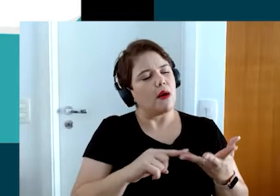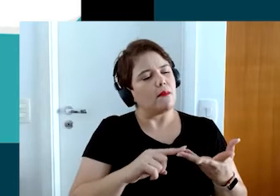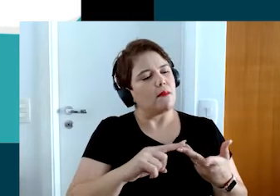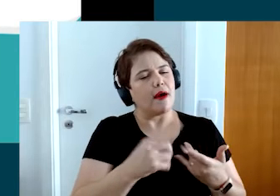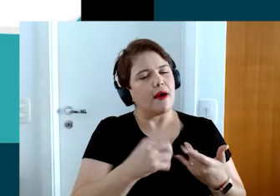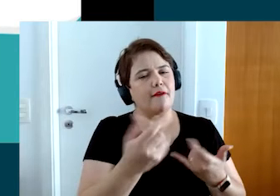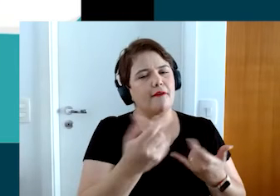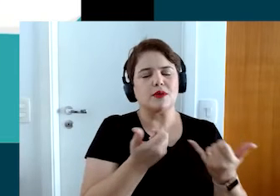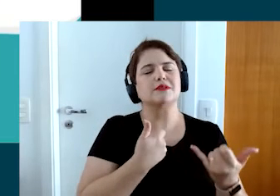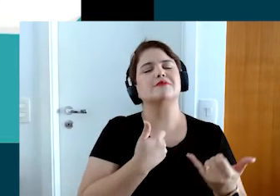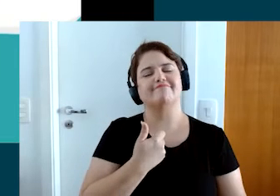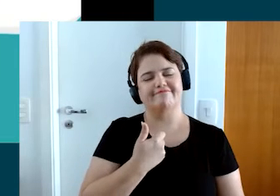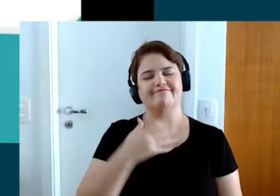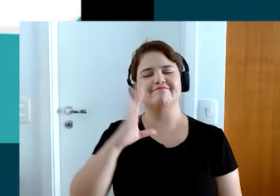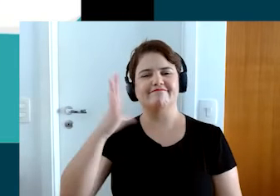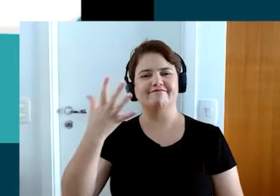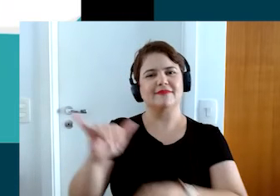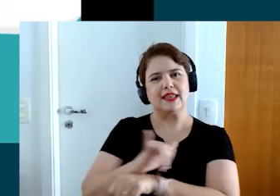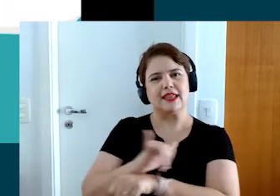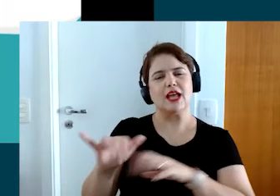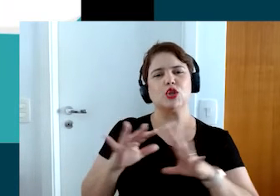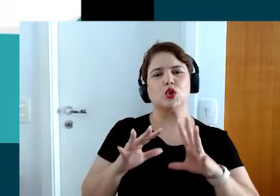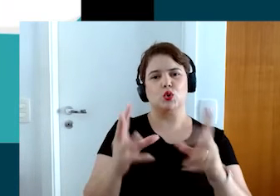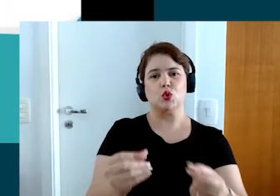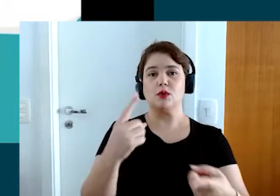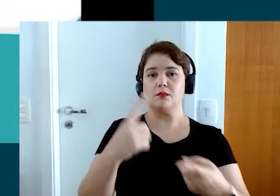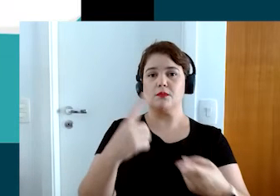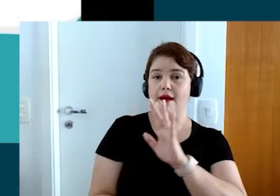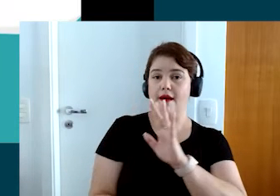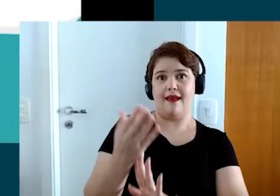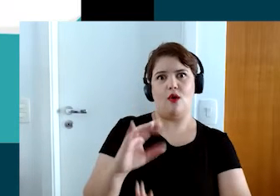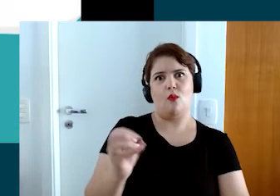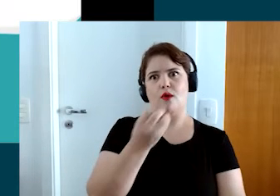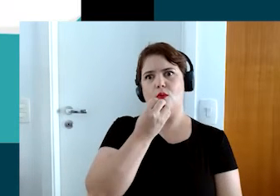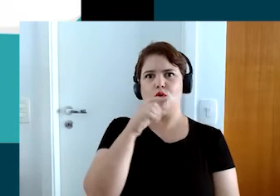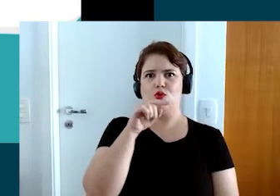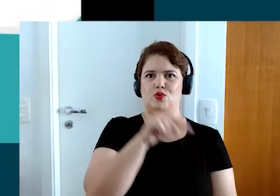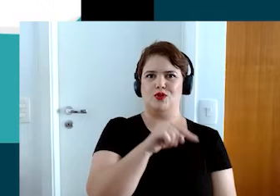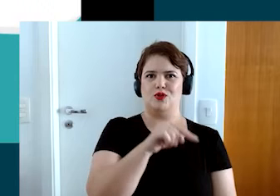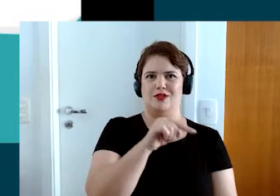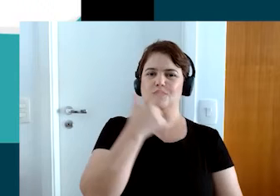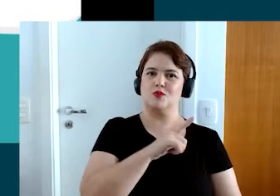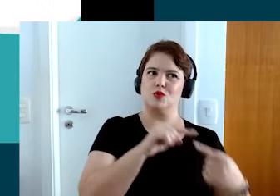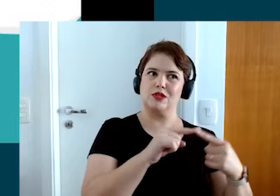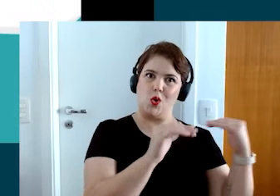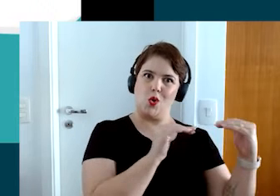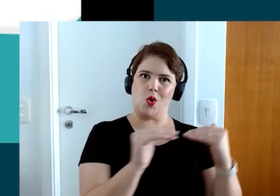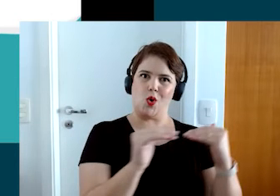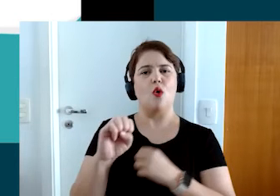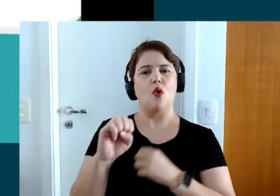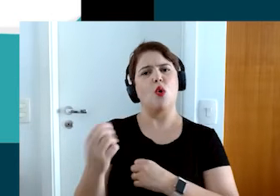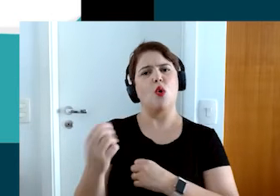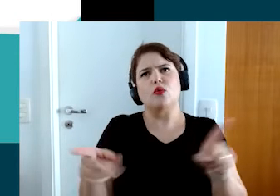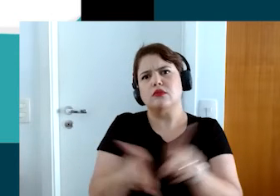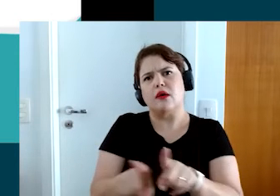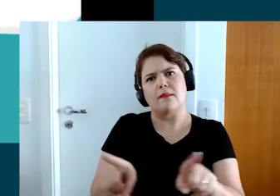tomar decisões estratégicas que vão me ajudar a criar uma vantagem competitiva frente ao meu concorrente, ou até mesmo tirar